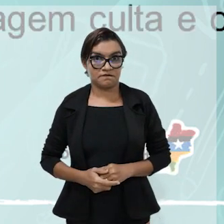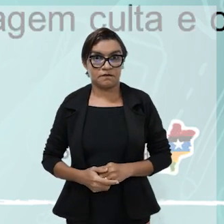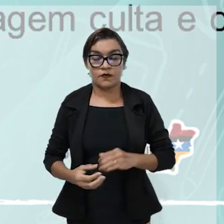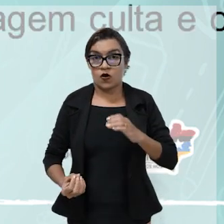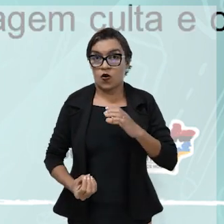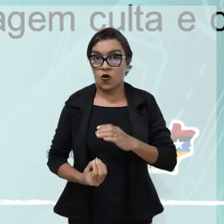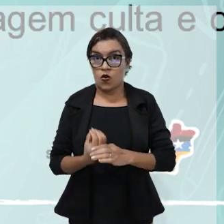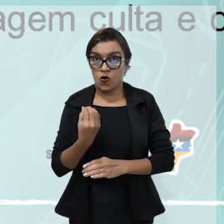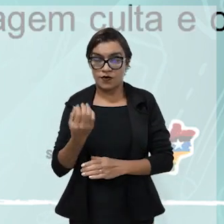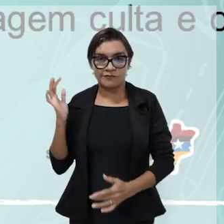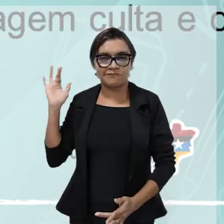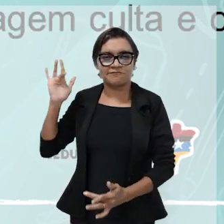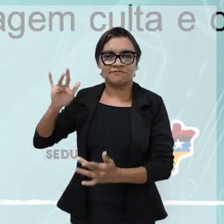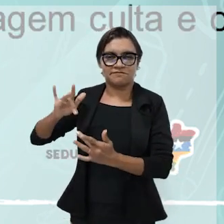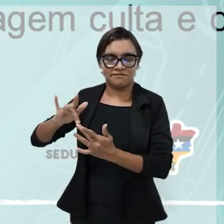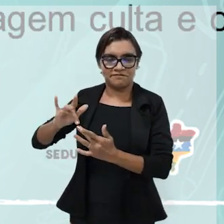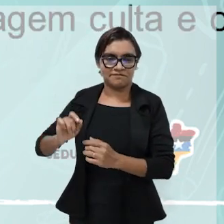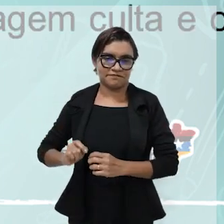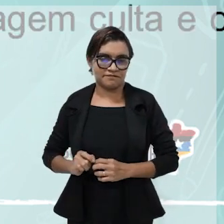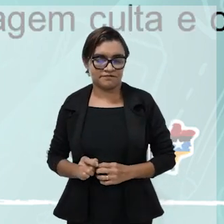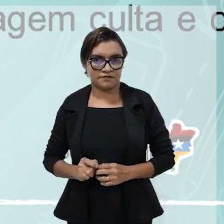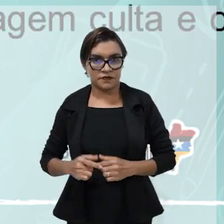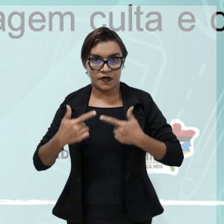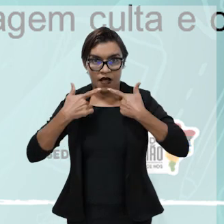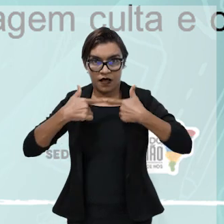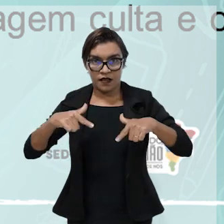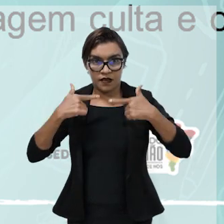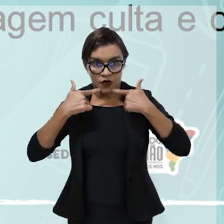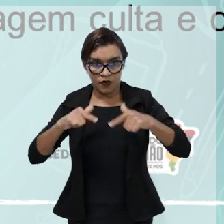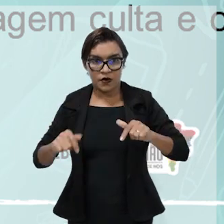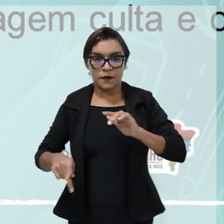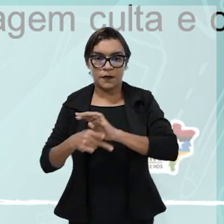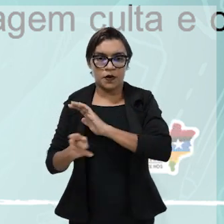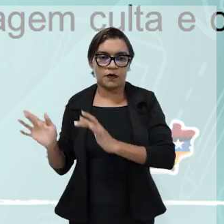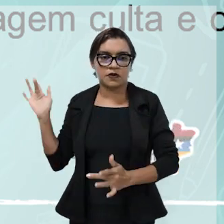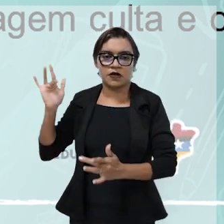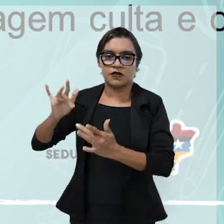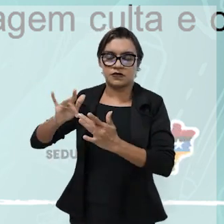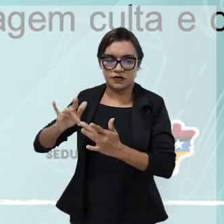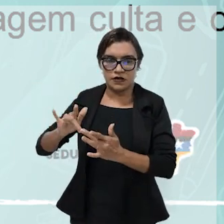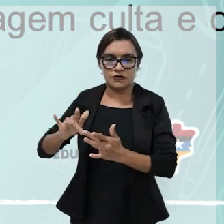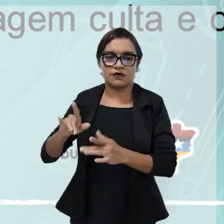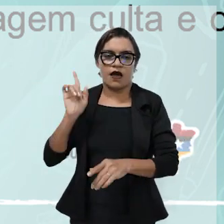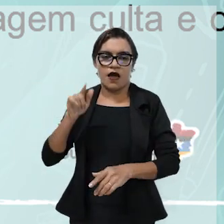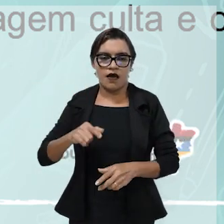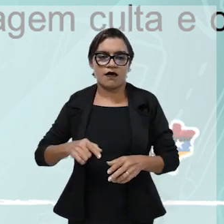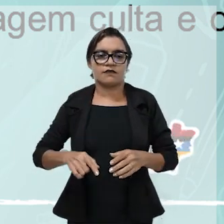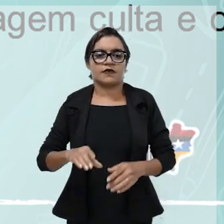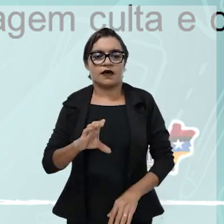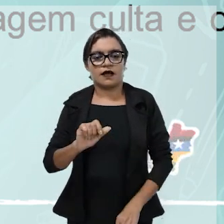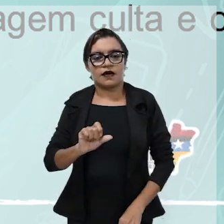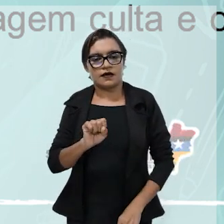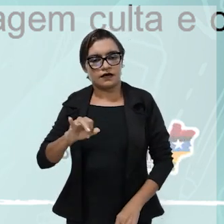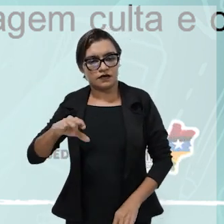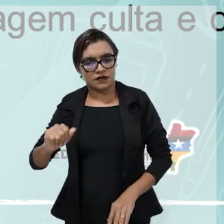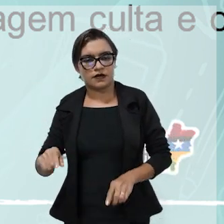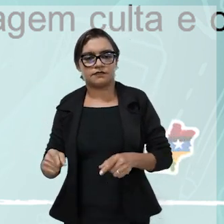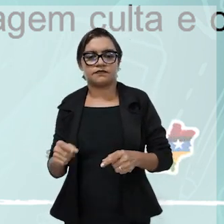Origem do classicismo. A linguagem do classicismo é clássica, formal,